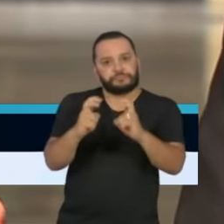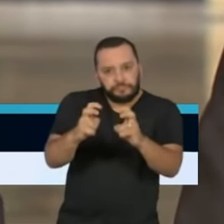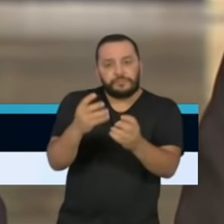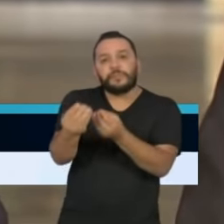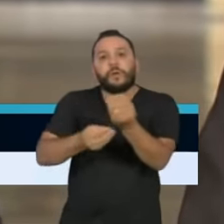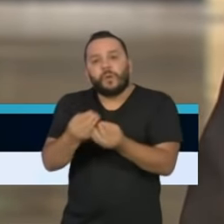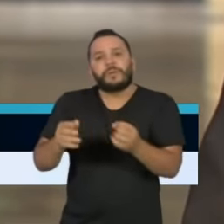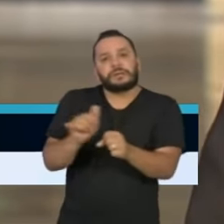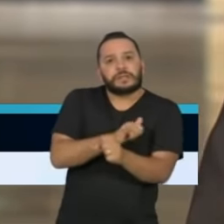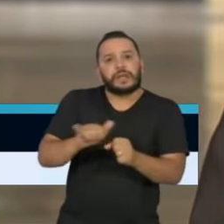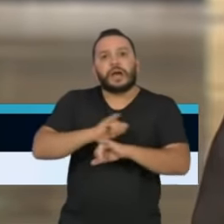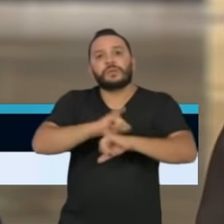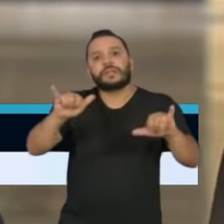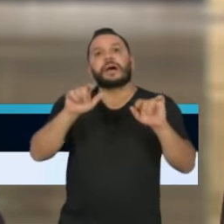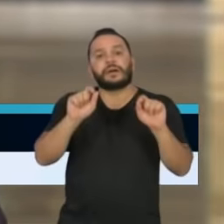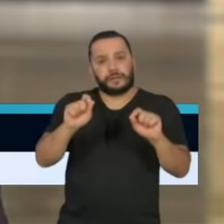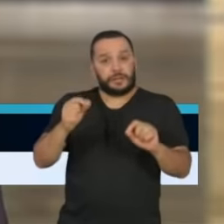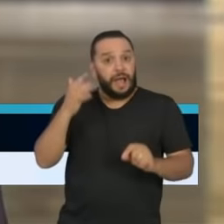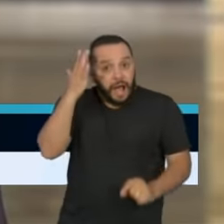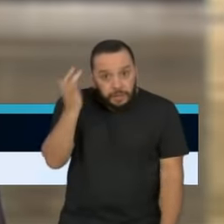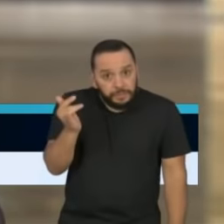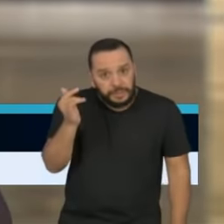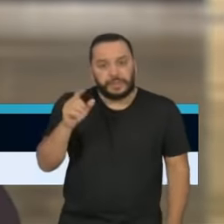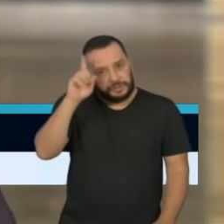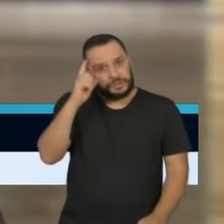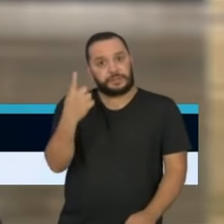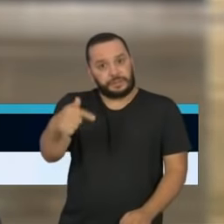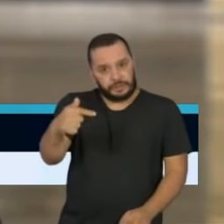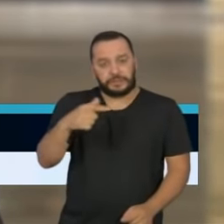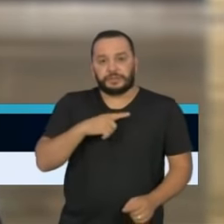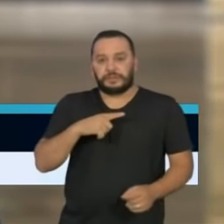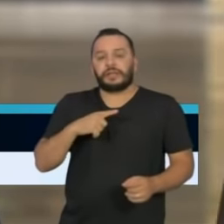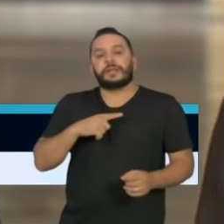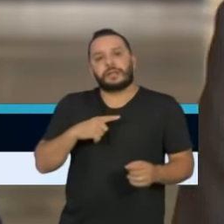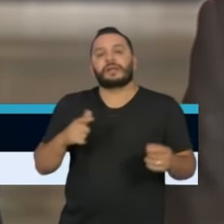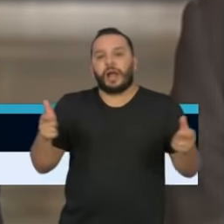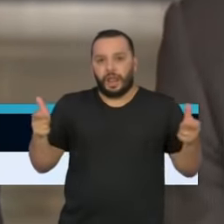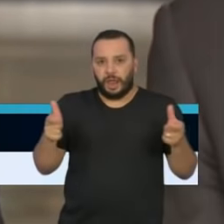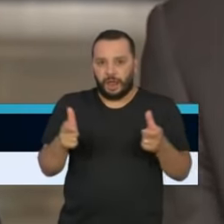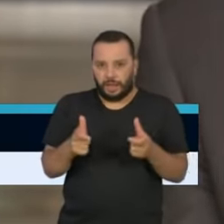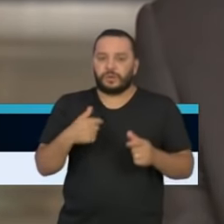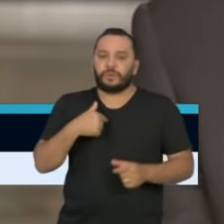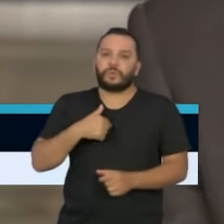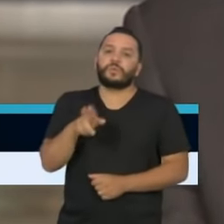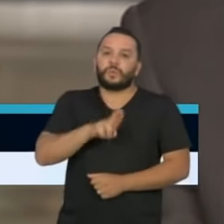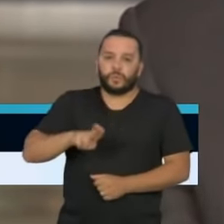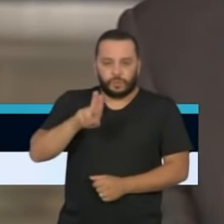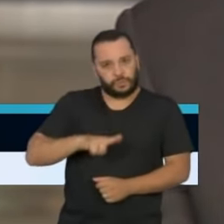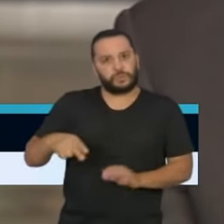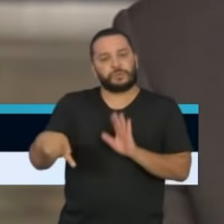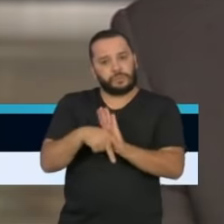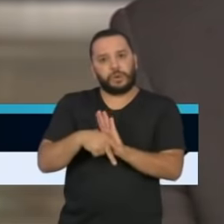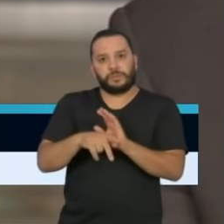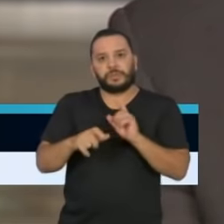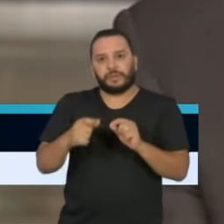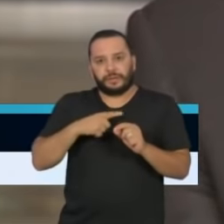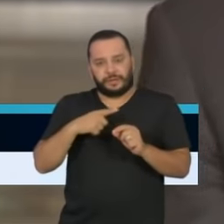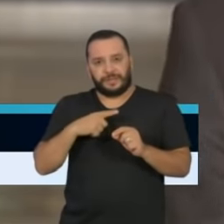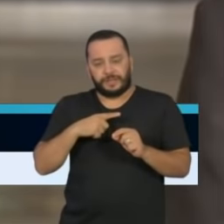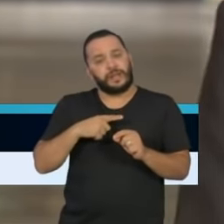que foram anunciadas aqui, nós teremos a partir de amanhã, dia 17, uma redução sensível na utilização do sistema de